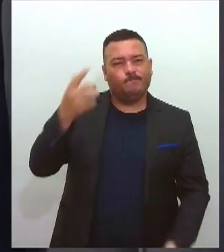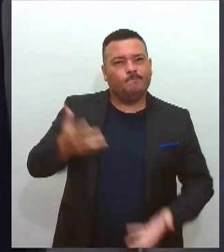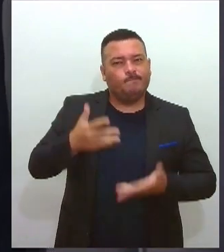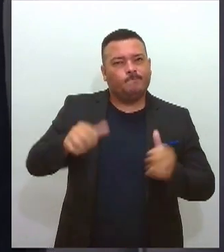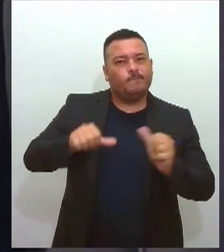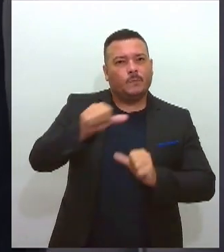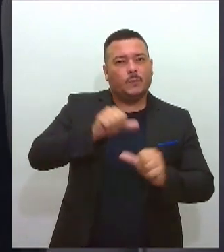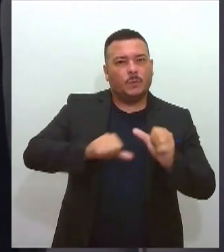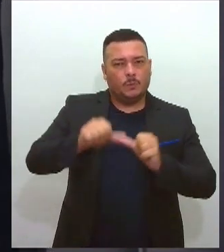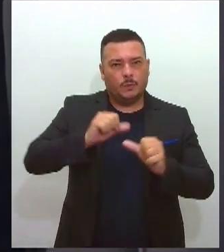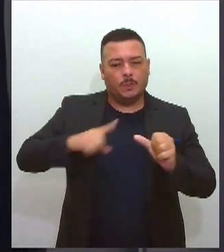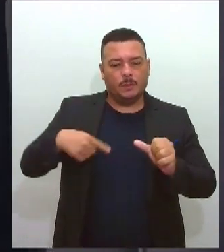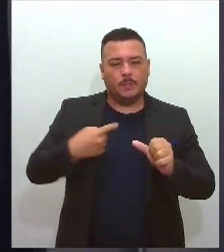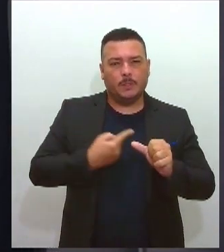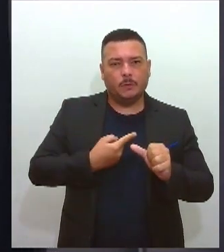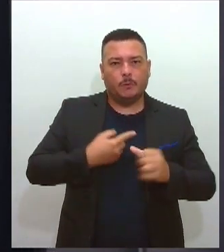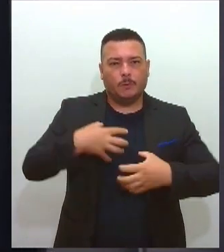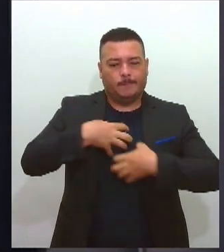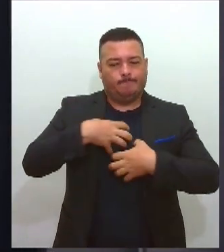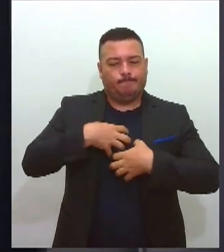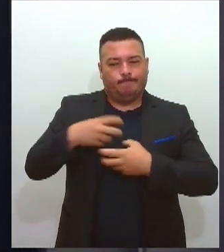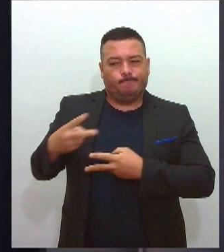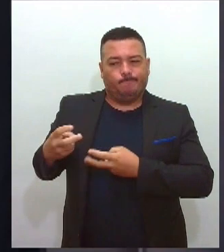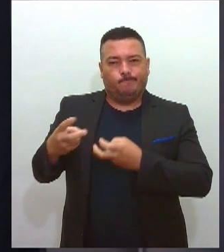nossa maneira de perceber o trânsito?